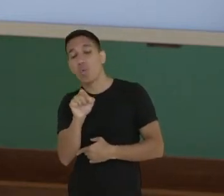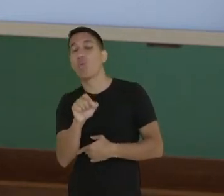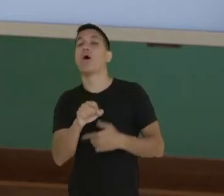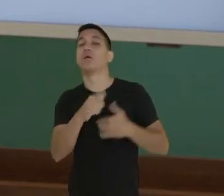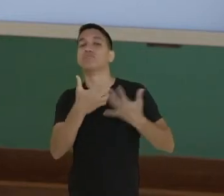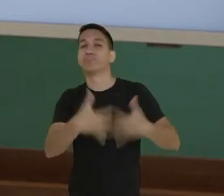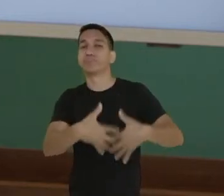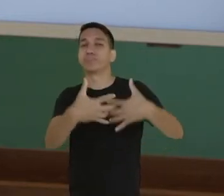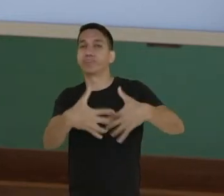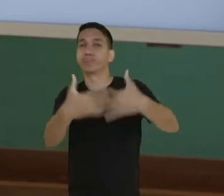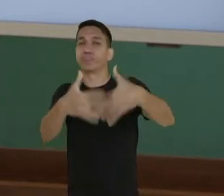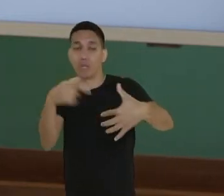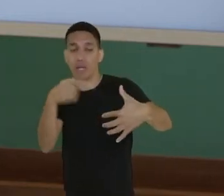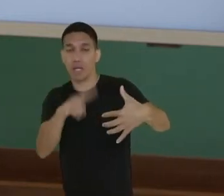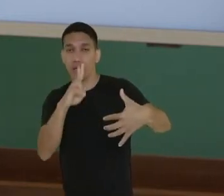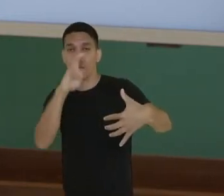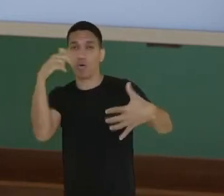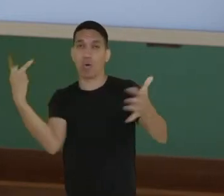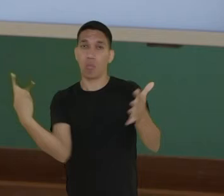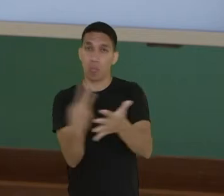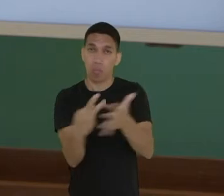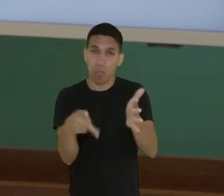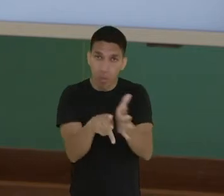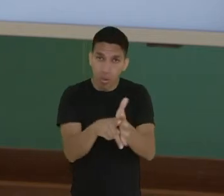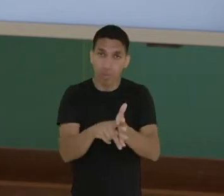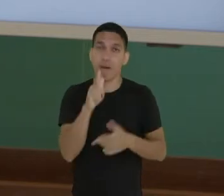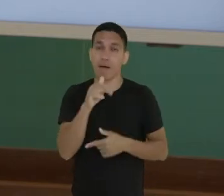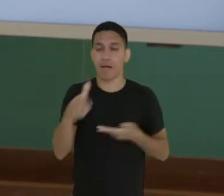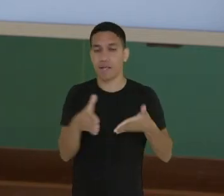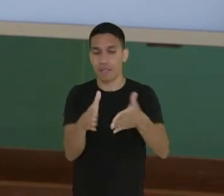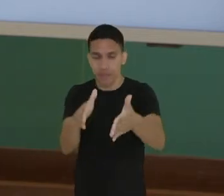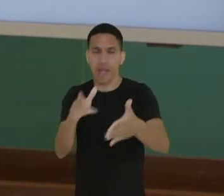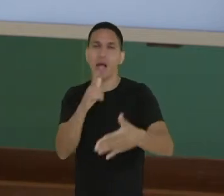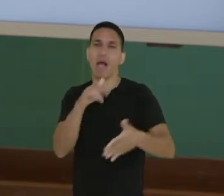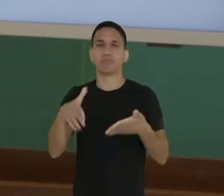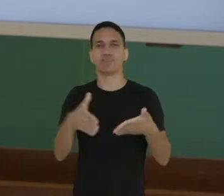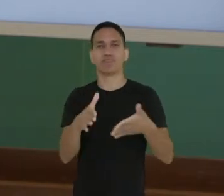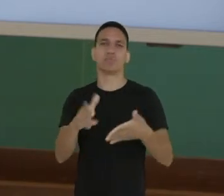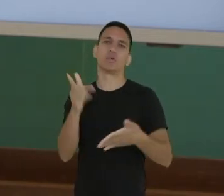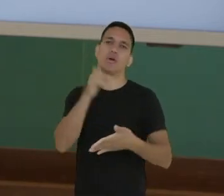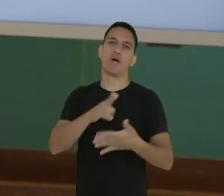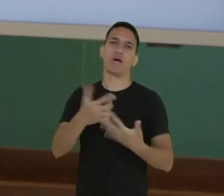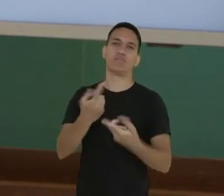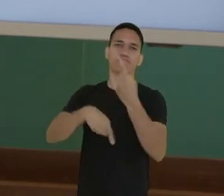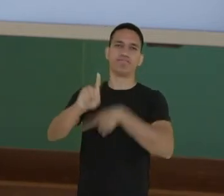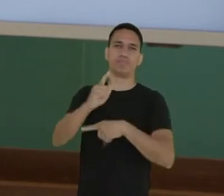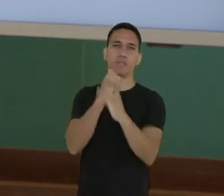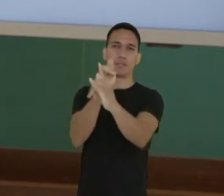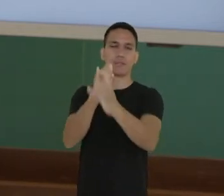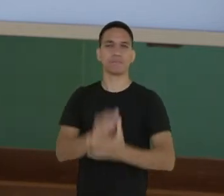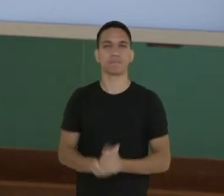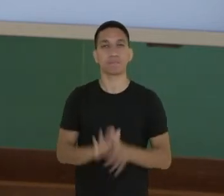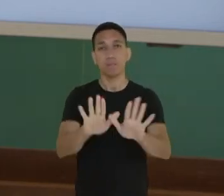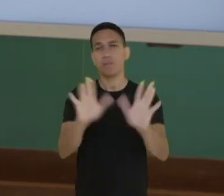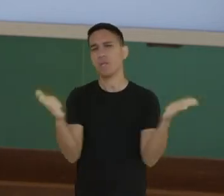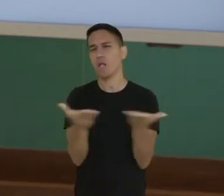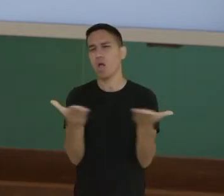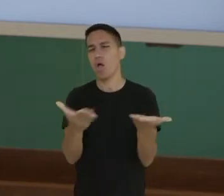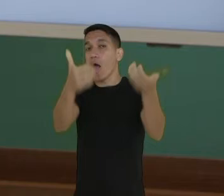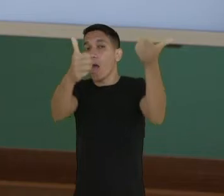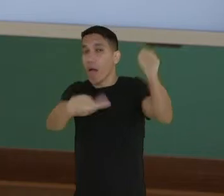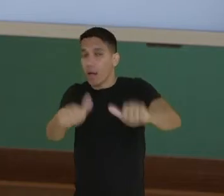energia potencial armazenada em rios, né, com a água. Bem, agora vamos analisar